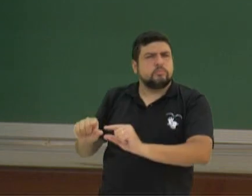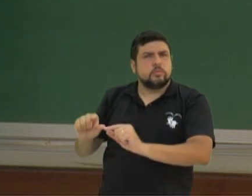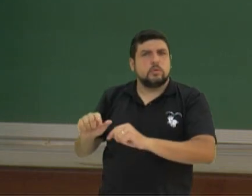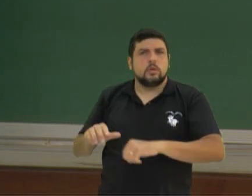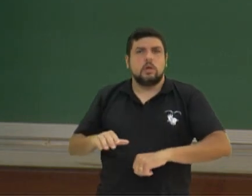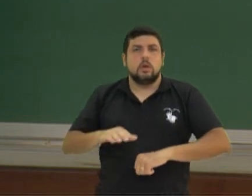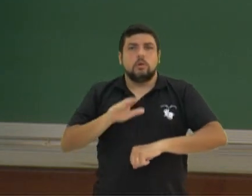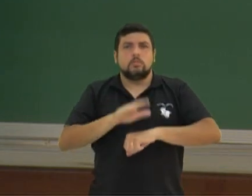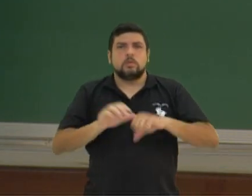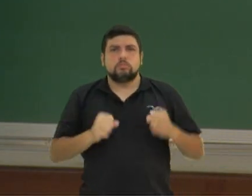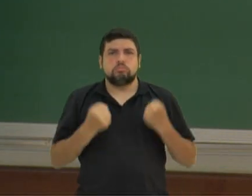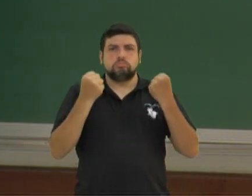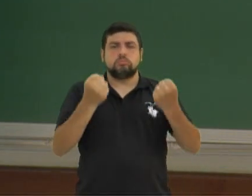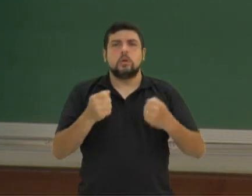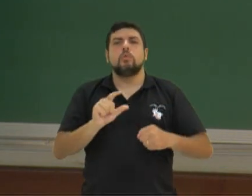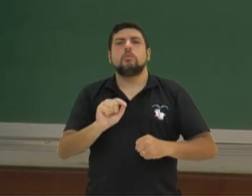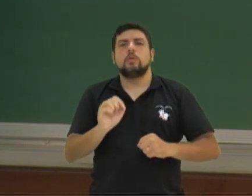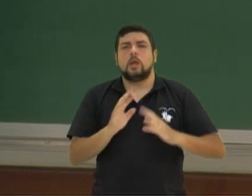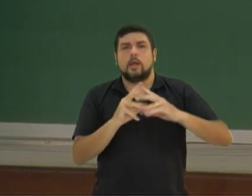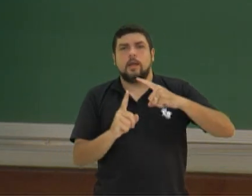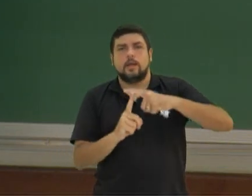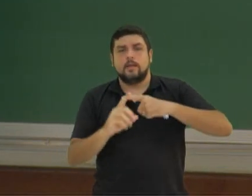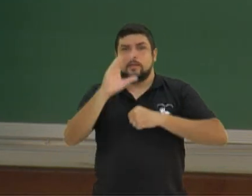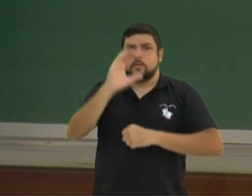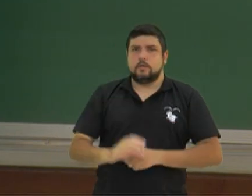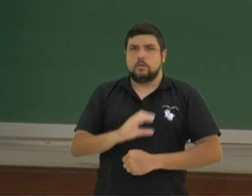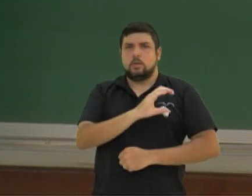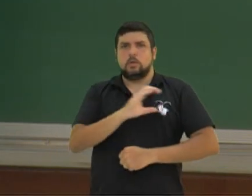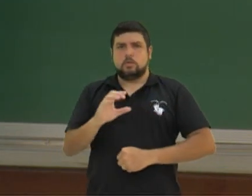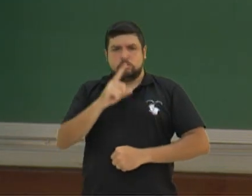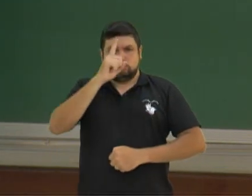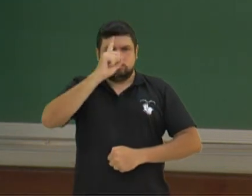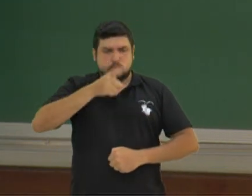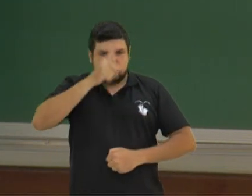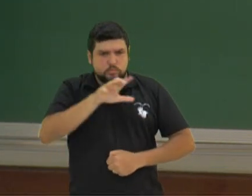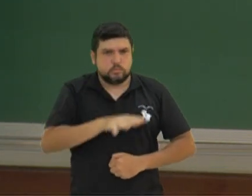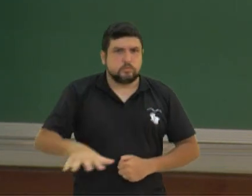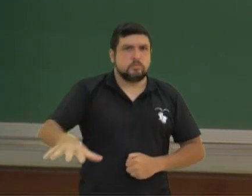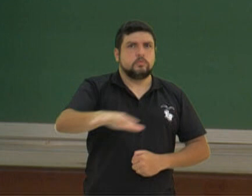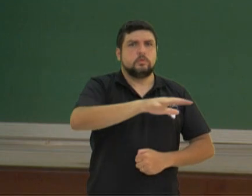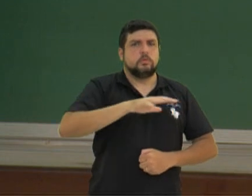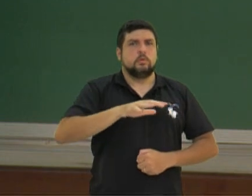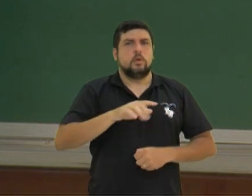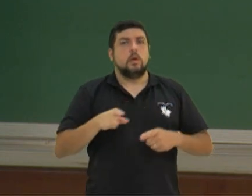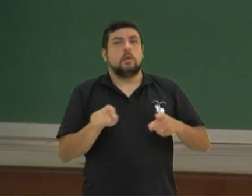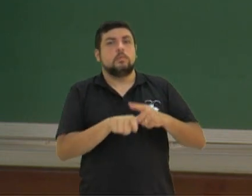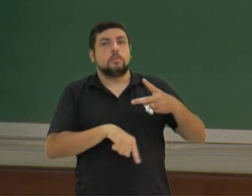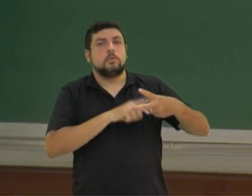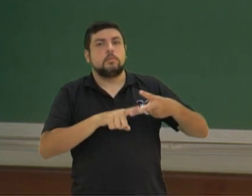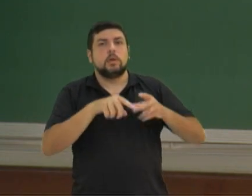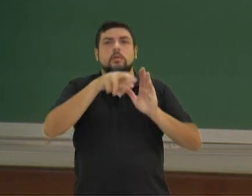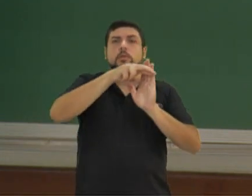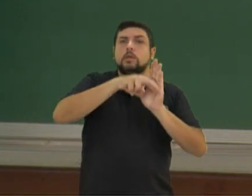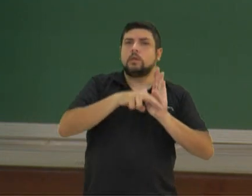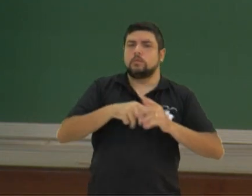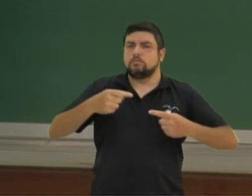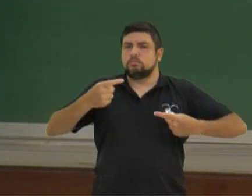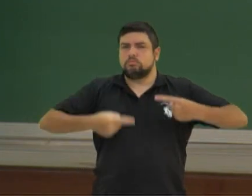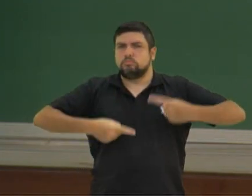da Igreja Católica, que era a grande instituição não só religiosa, como política e econômica do